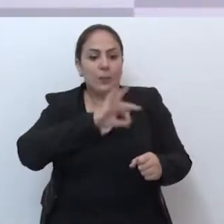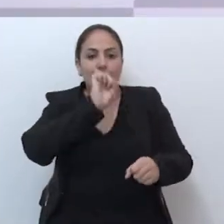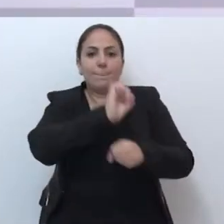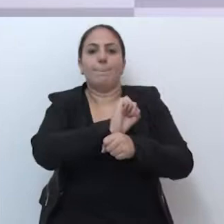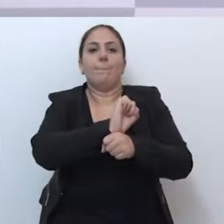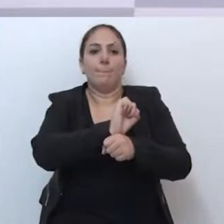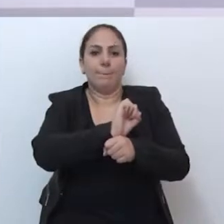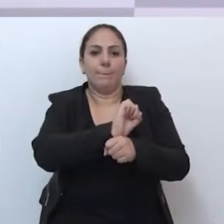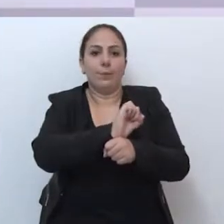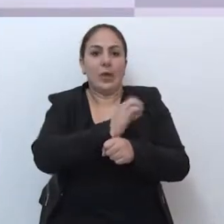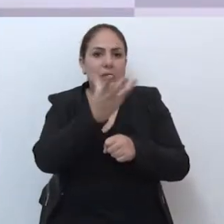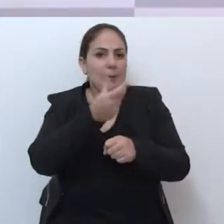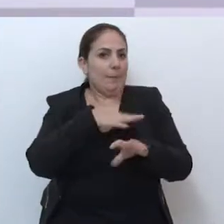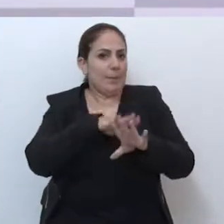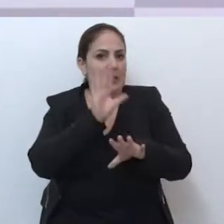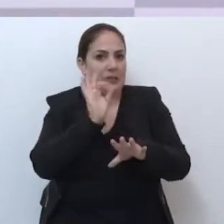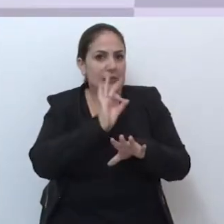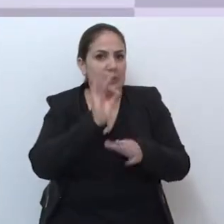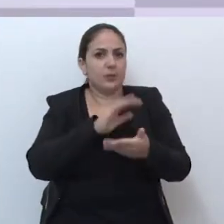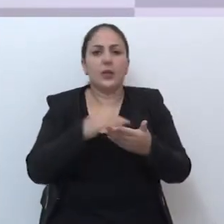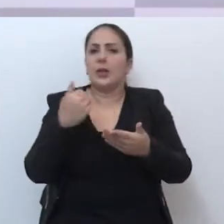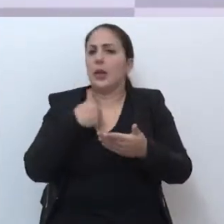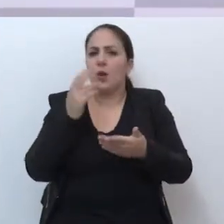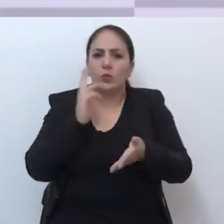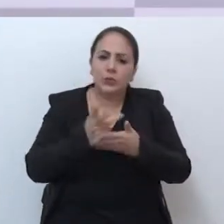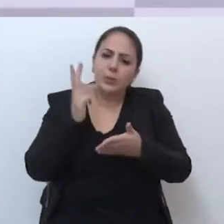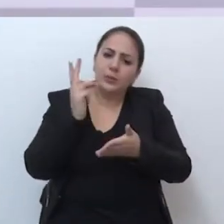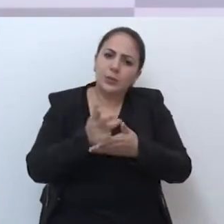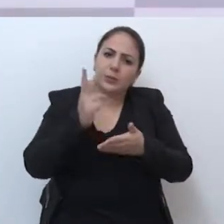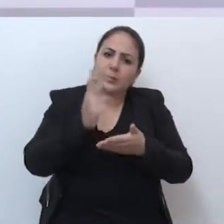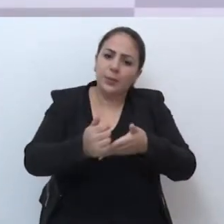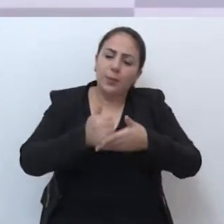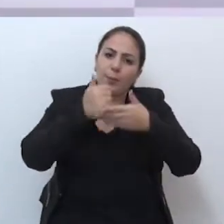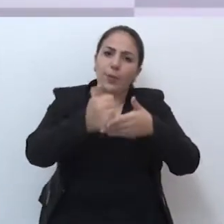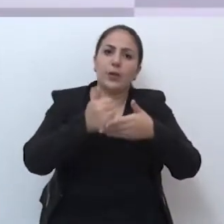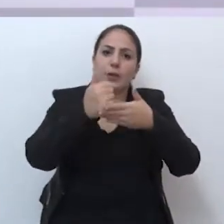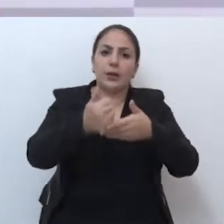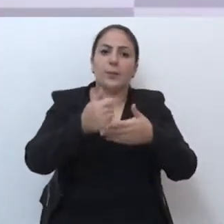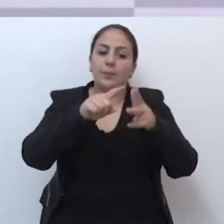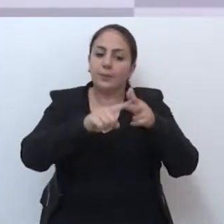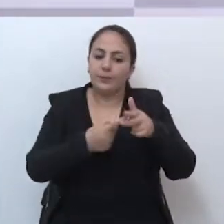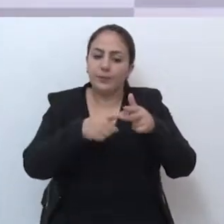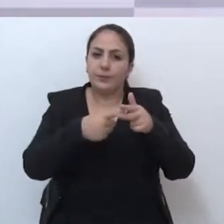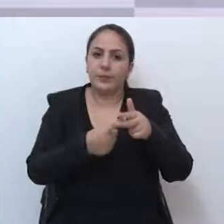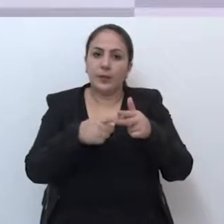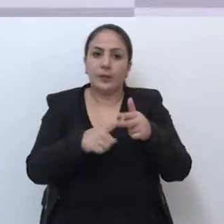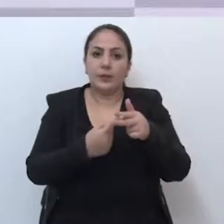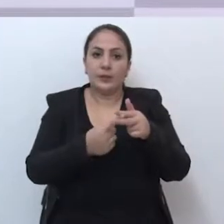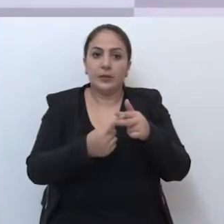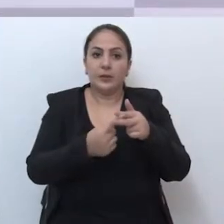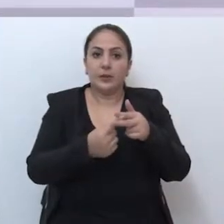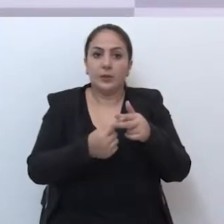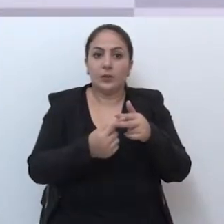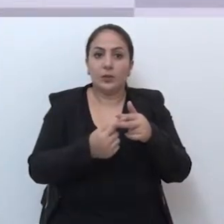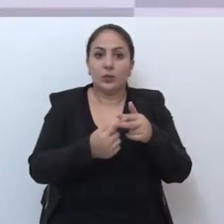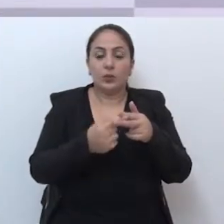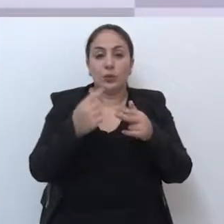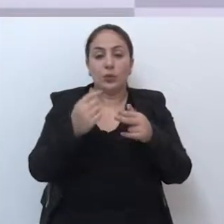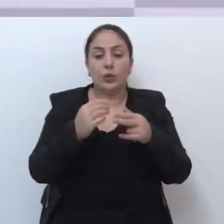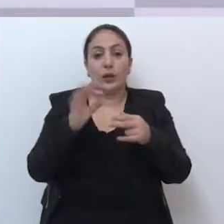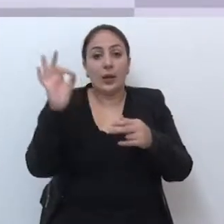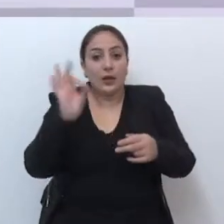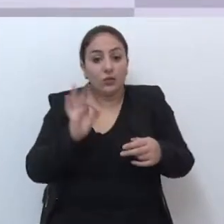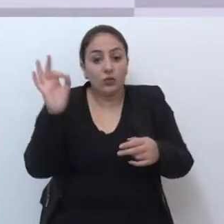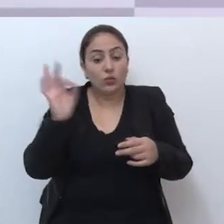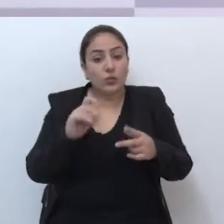com o salário congelado. Mas eu sempre fui a favor do reajuste através